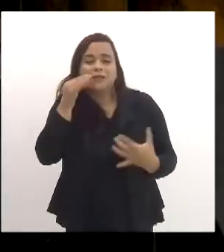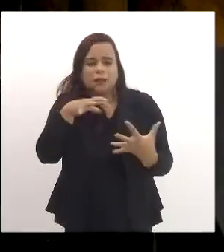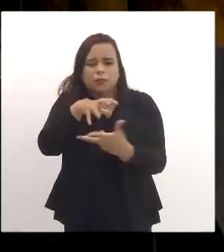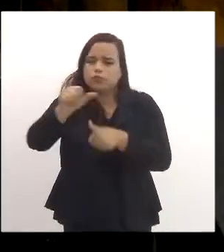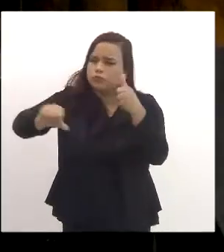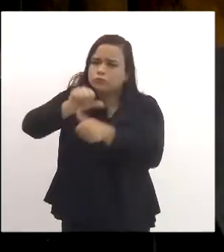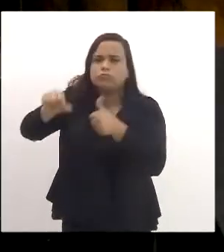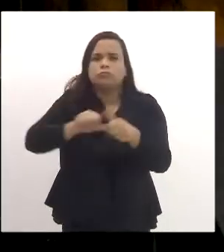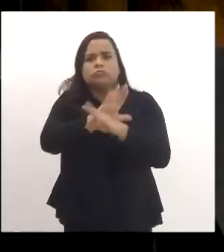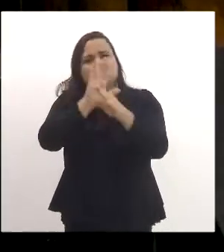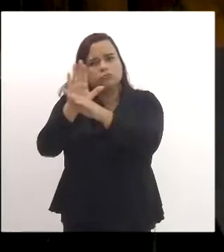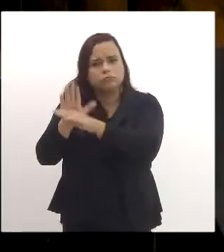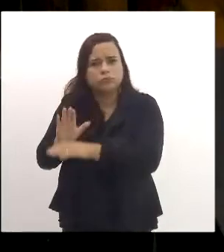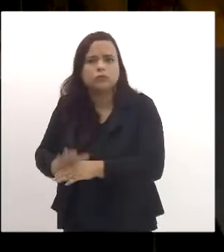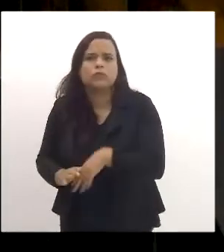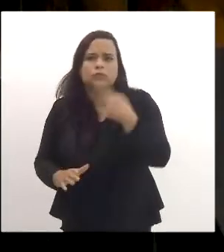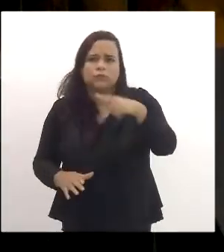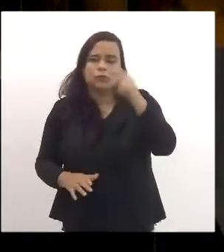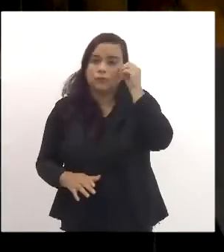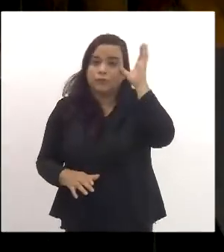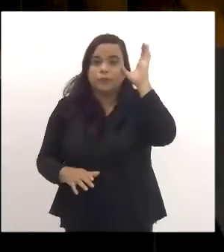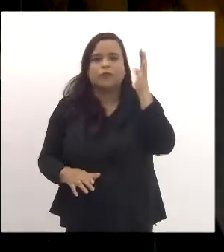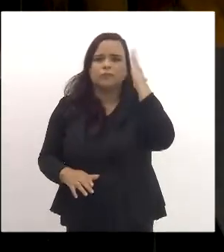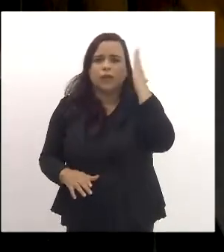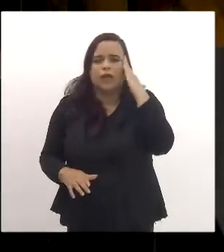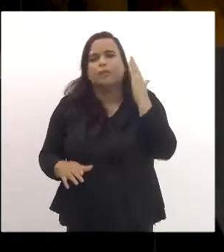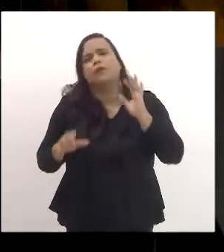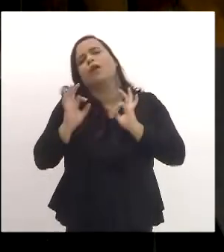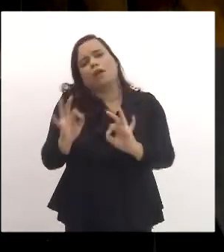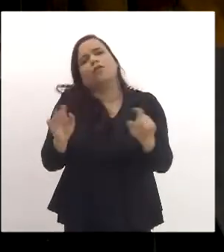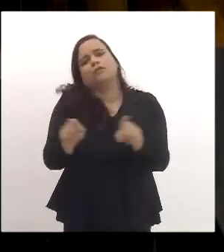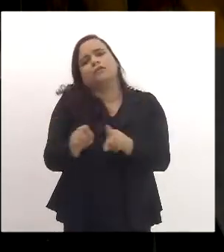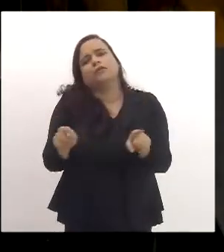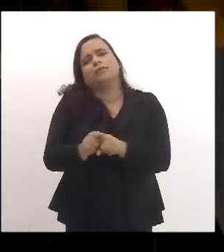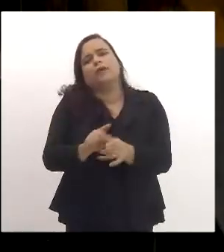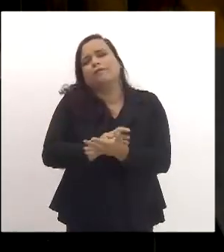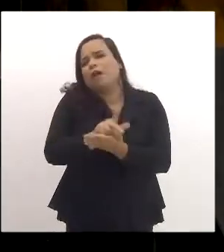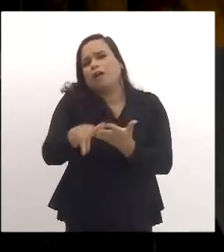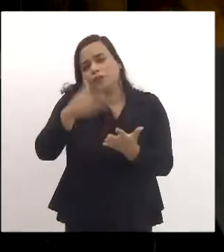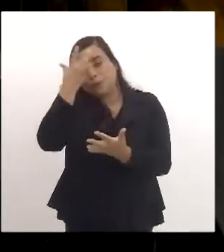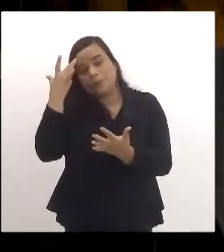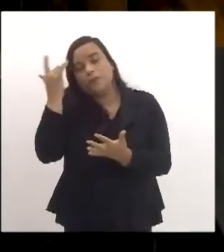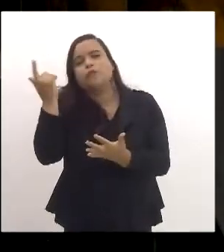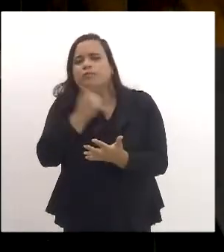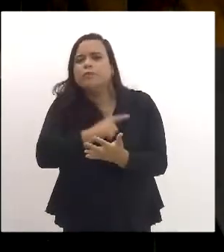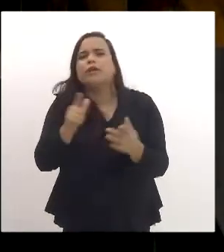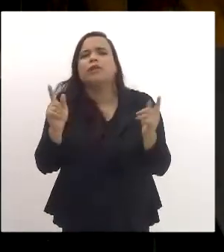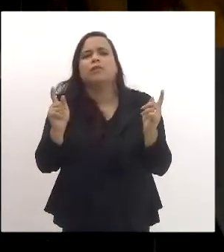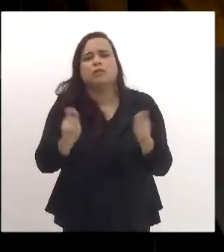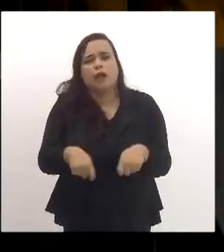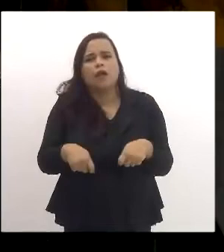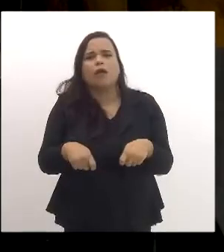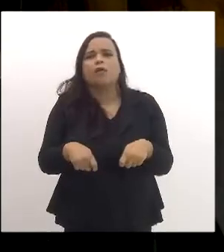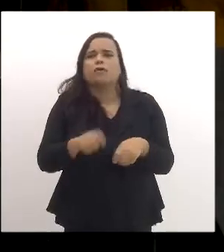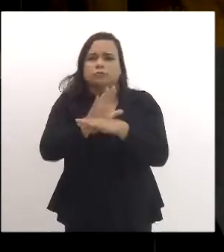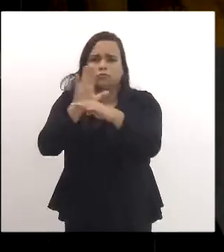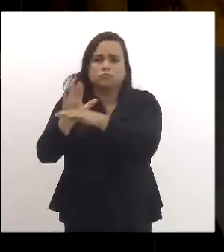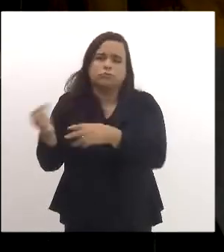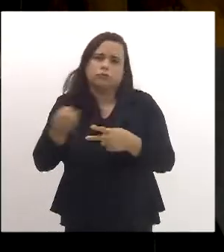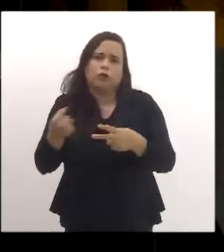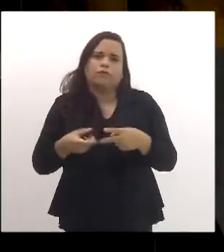mundo fazendo uso dos vossos conhecimentos, mas garantindo que todas as outras pessoas são também ambiciosas e